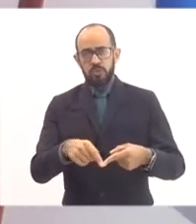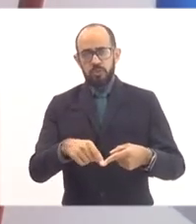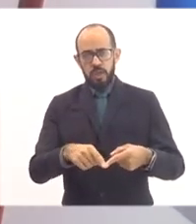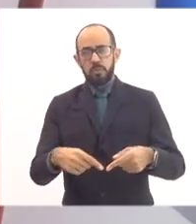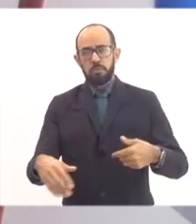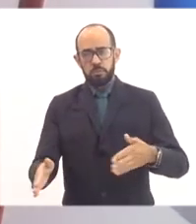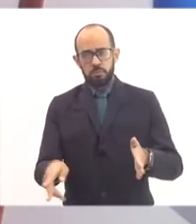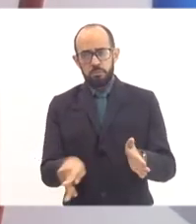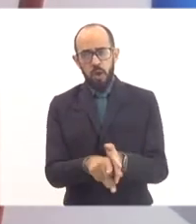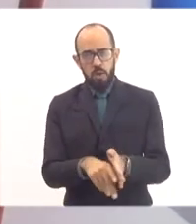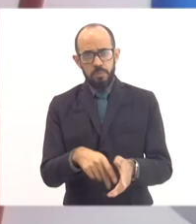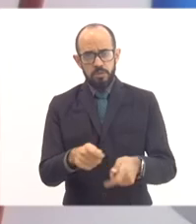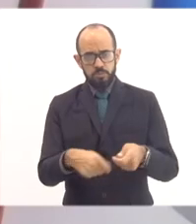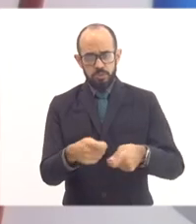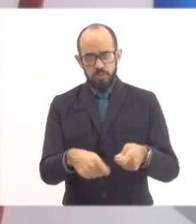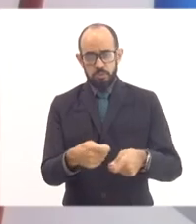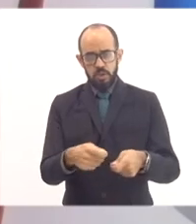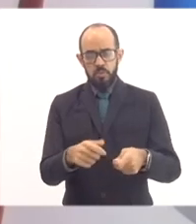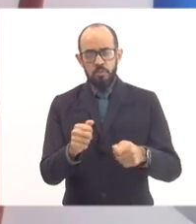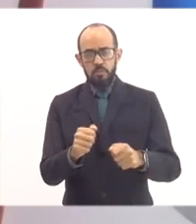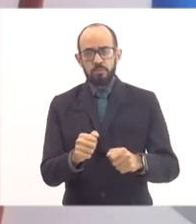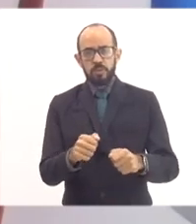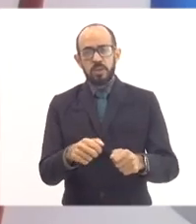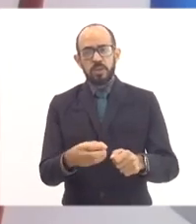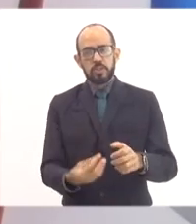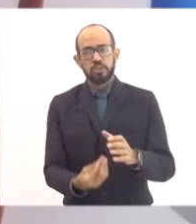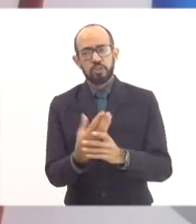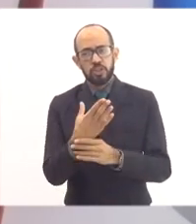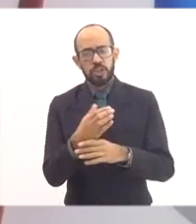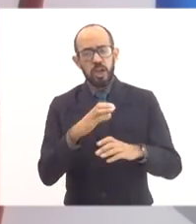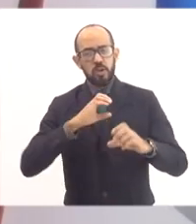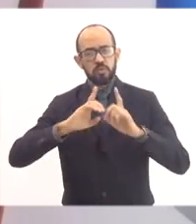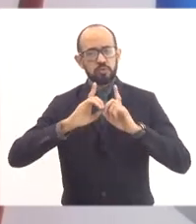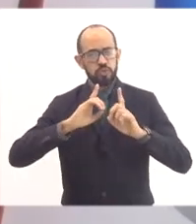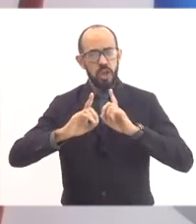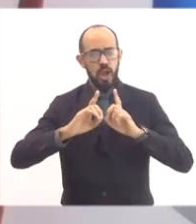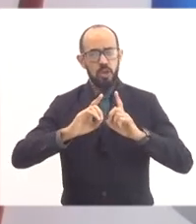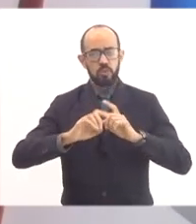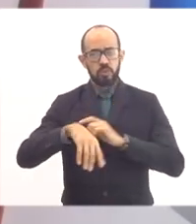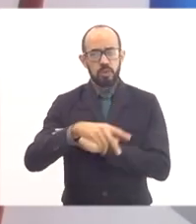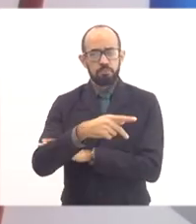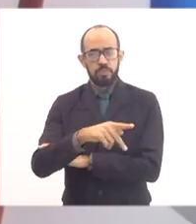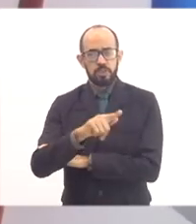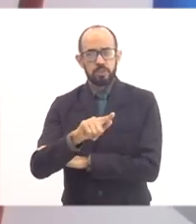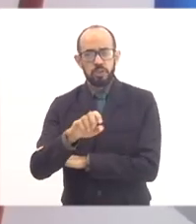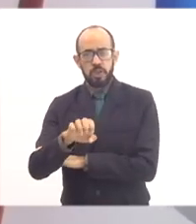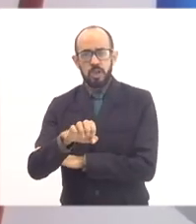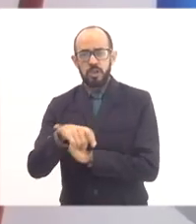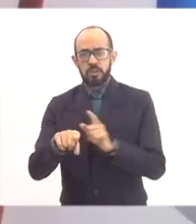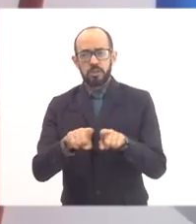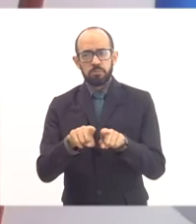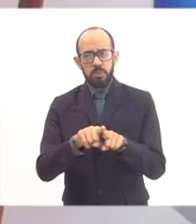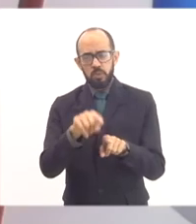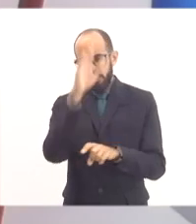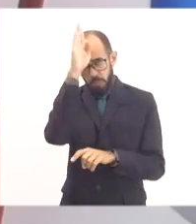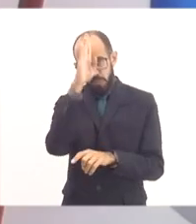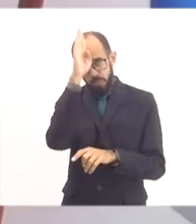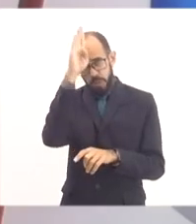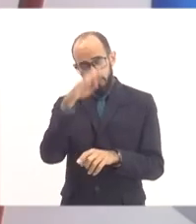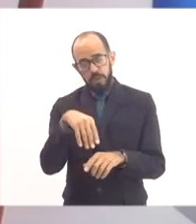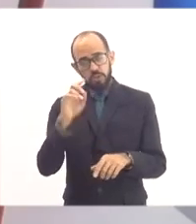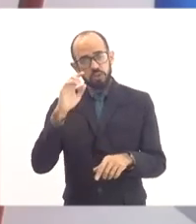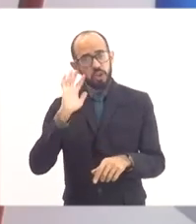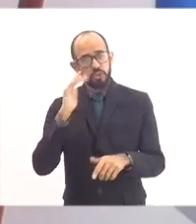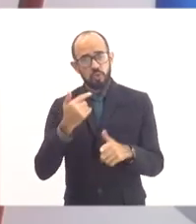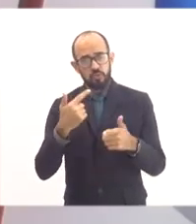qualquer tempo, a gente estabelecer algum diálogo aqui com a PGE, com a interveniência da Casa Civil e, obviamente, do Corpo de Bombeiros, para dar uma solução